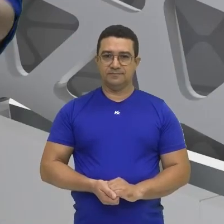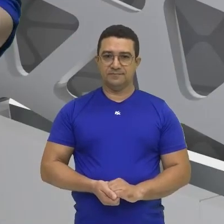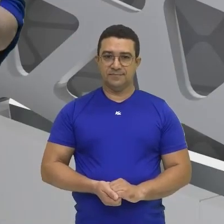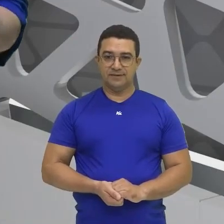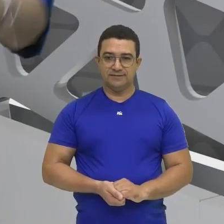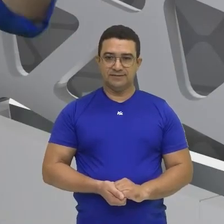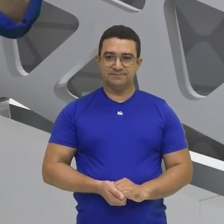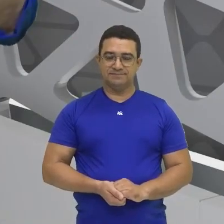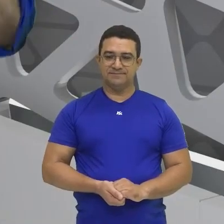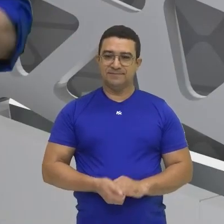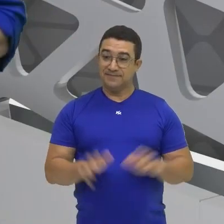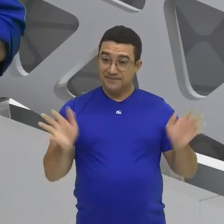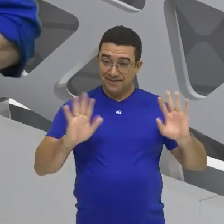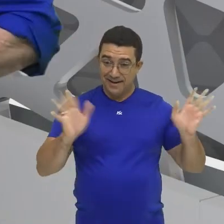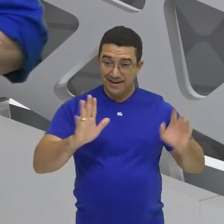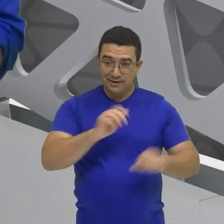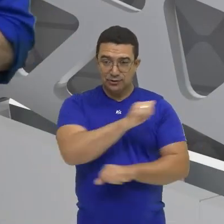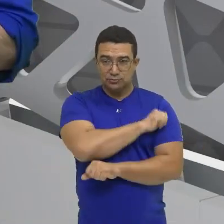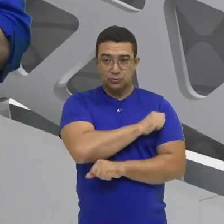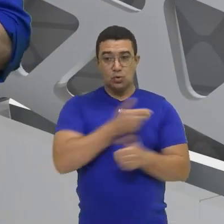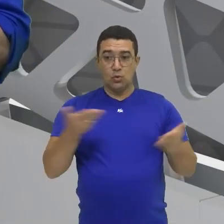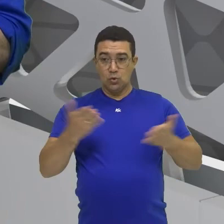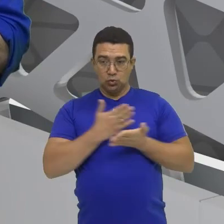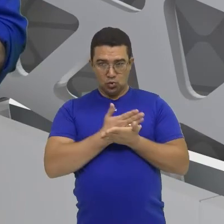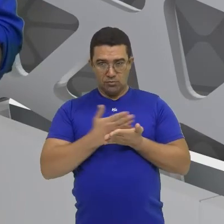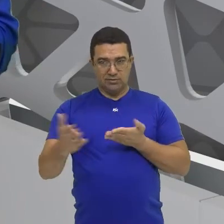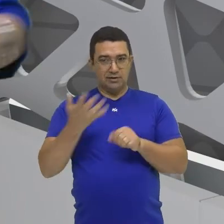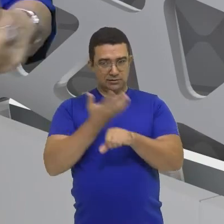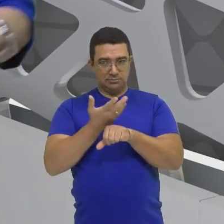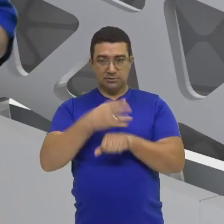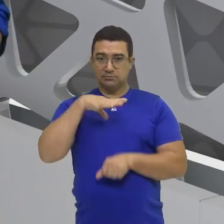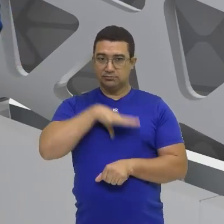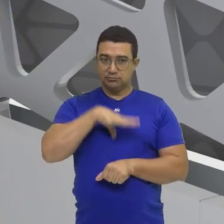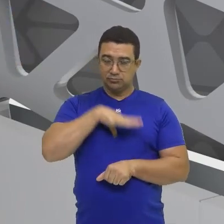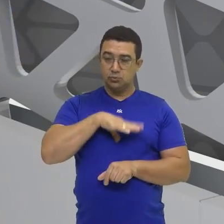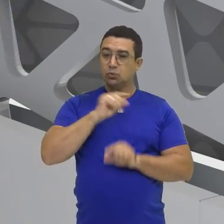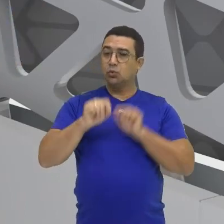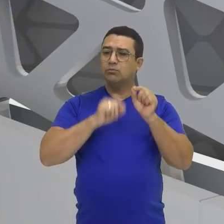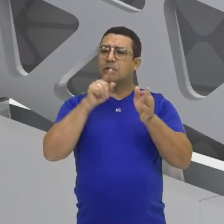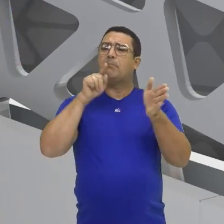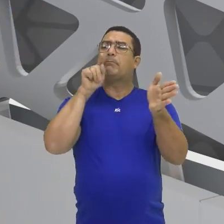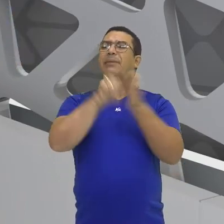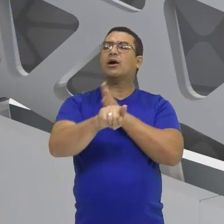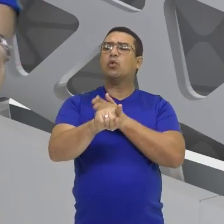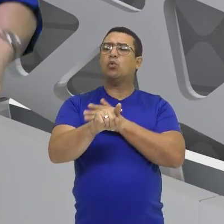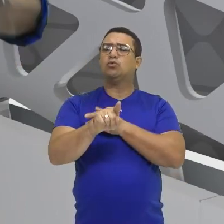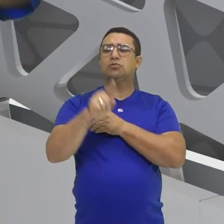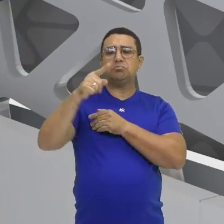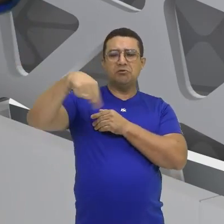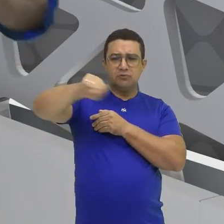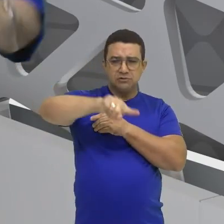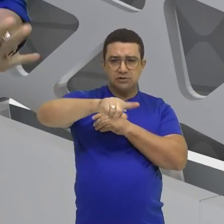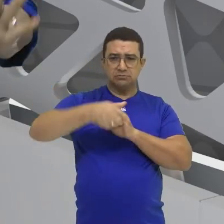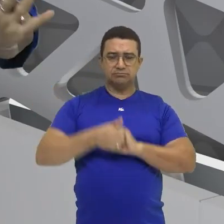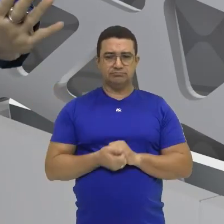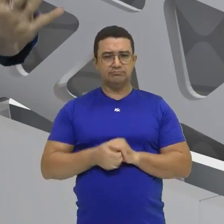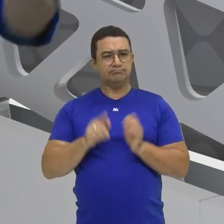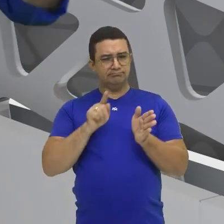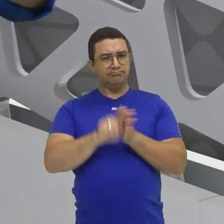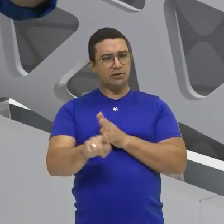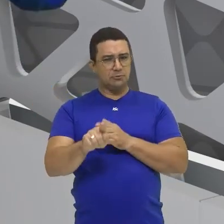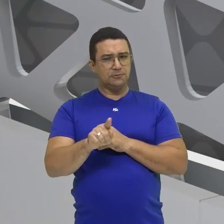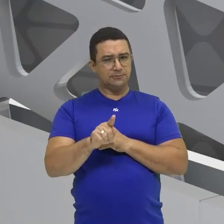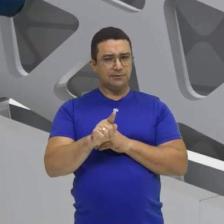Olha aí, queridos, nós vamos iniciar nossa aula de língua portuguesa com uma pergunta para você. Olha, a pergunta é muito